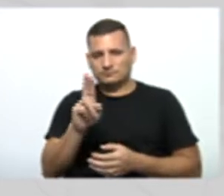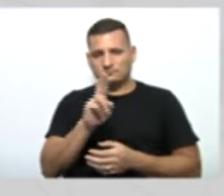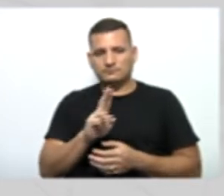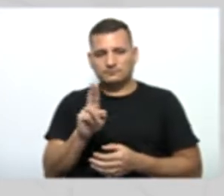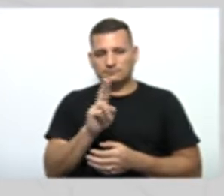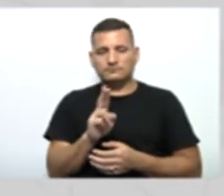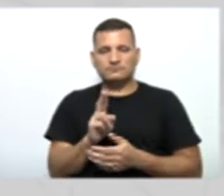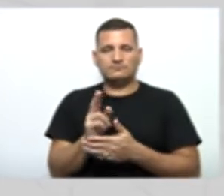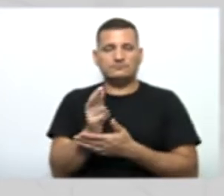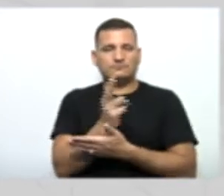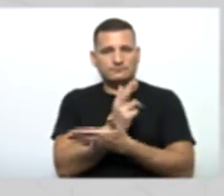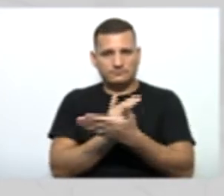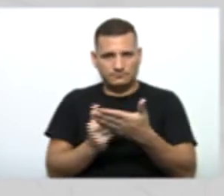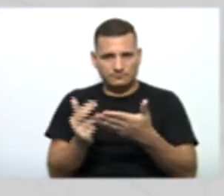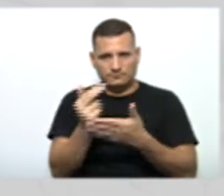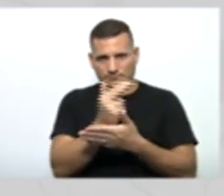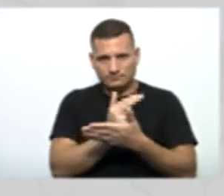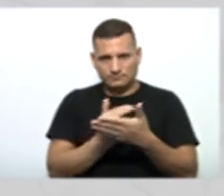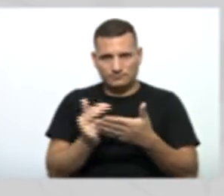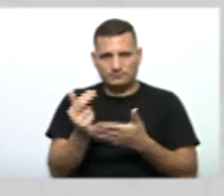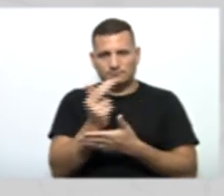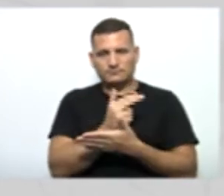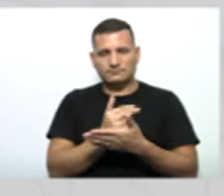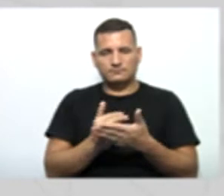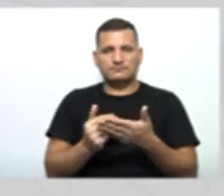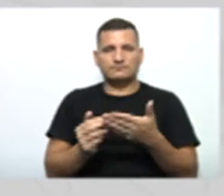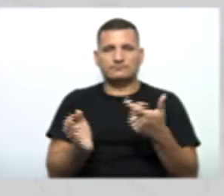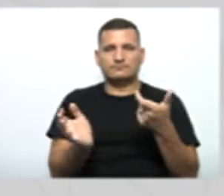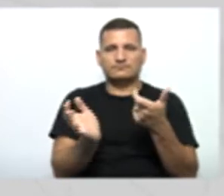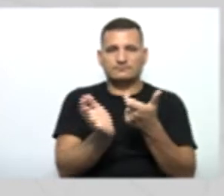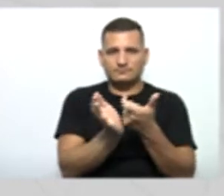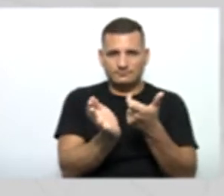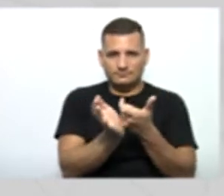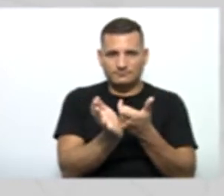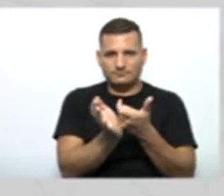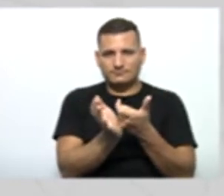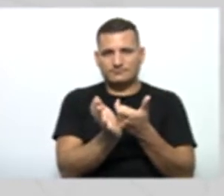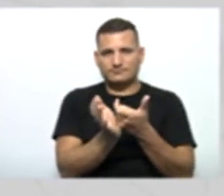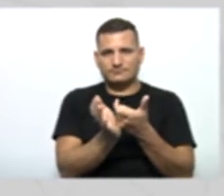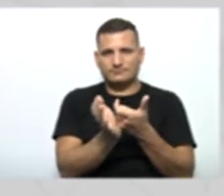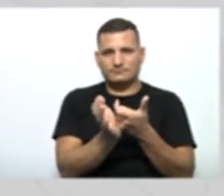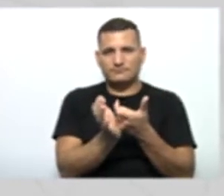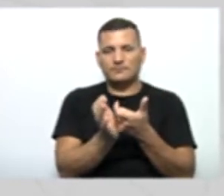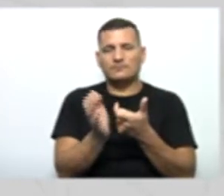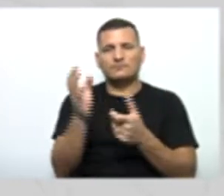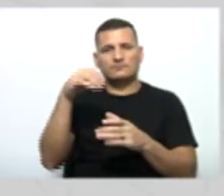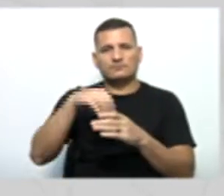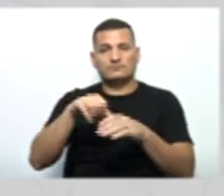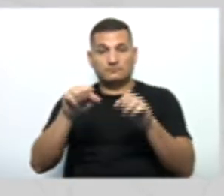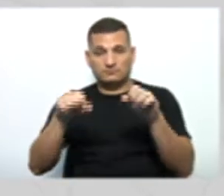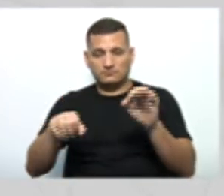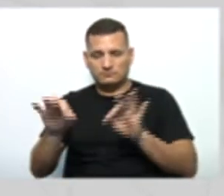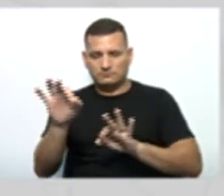para modelar um sistema, modelagem de um sistema. Então, veja bem aqui, ó.